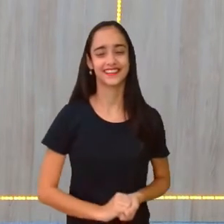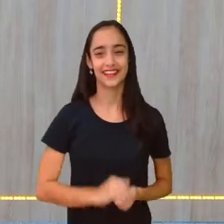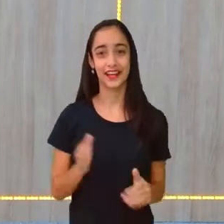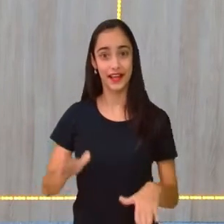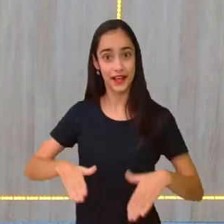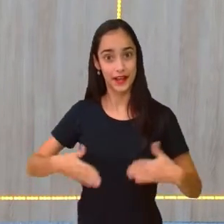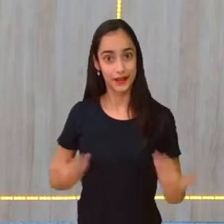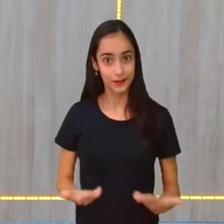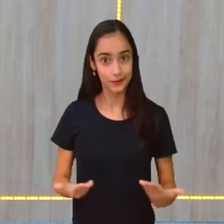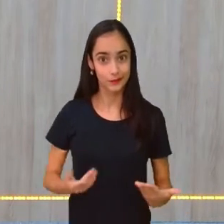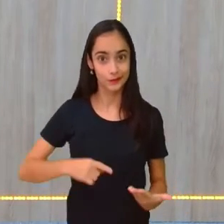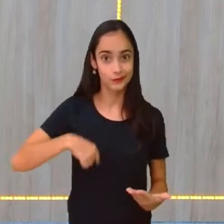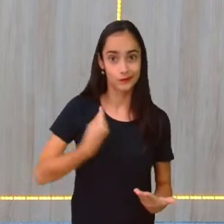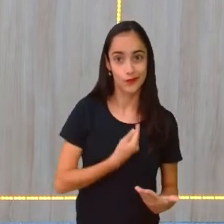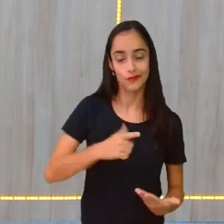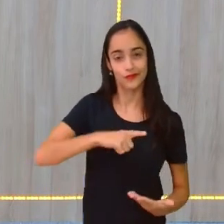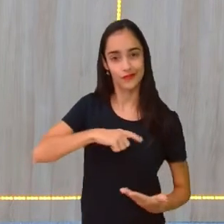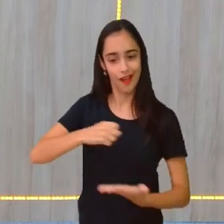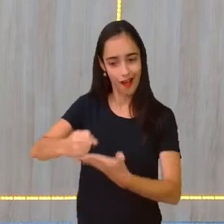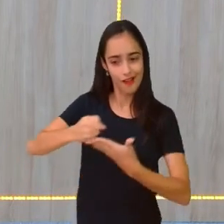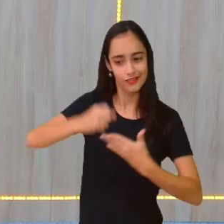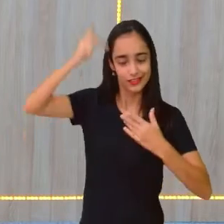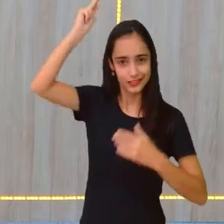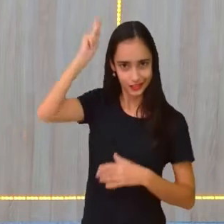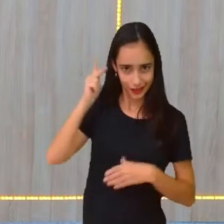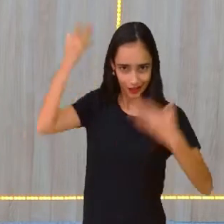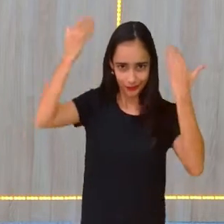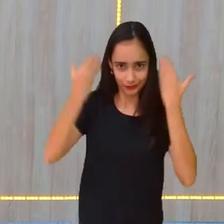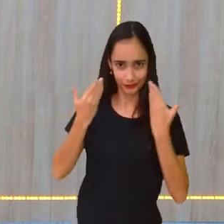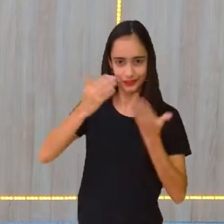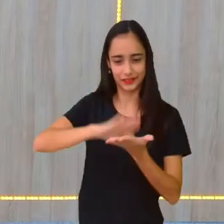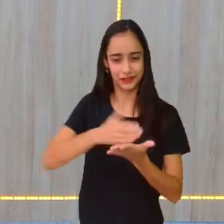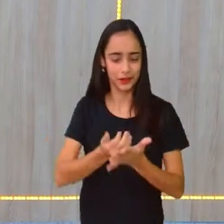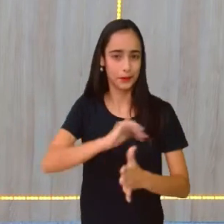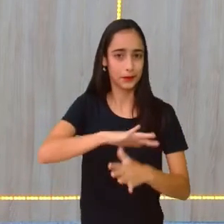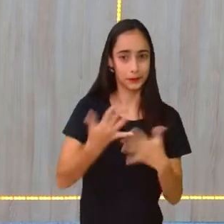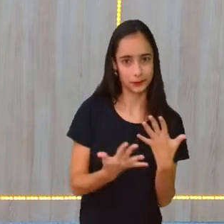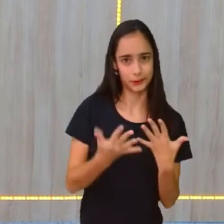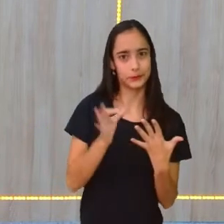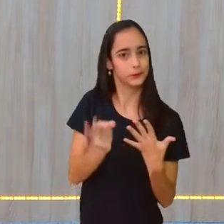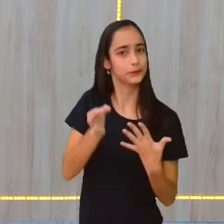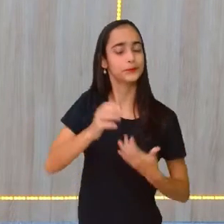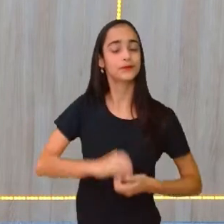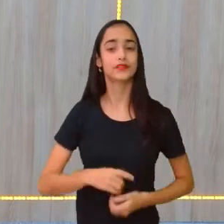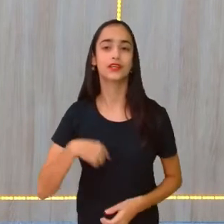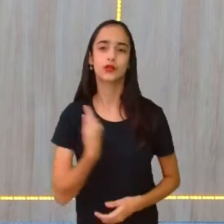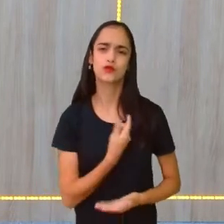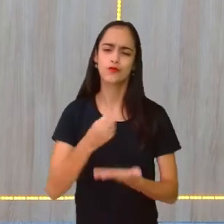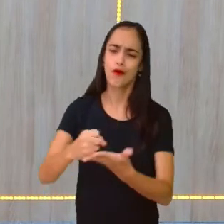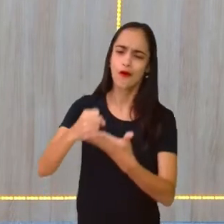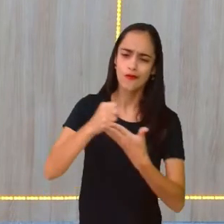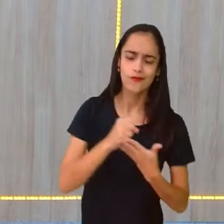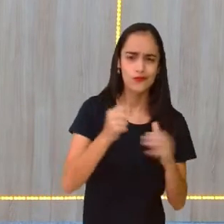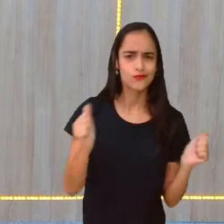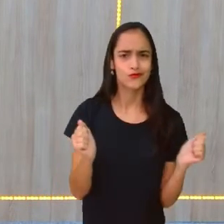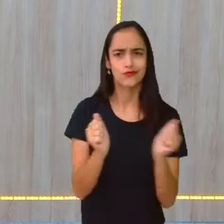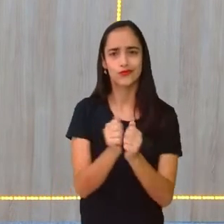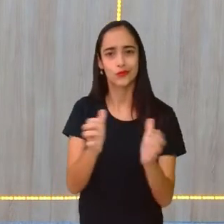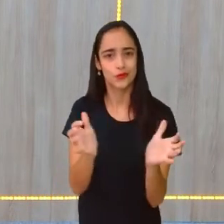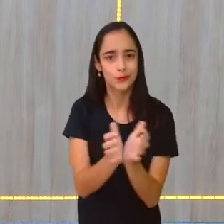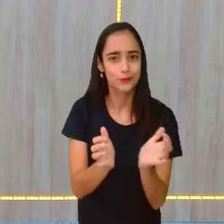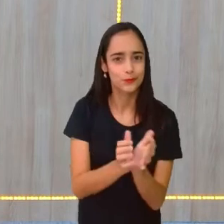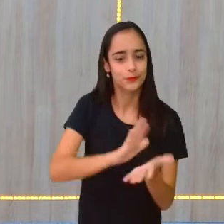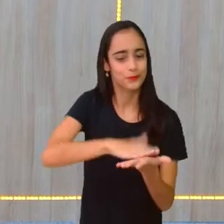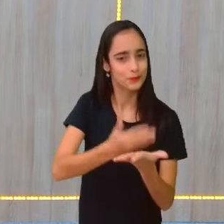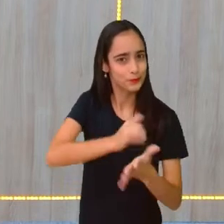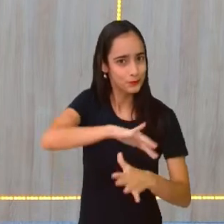Então, hoje a gente conta com a ajuda da Karen, aqui no cantinho, nossa intérprete de Libras, que nos ajuda junto com toda a equipe de intérprete